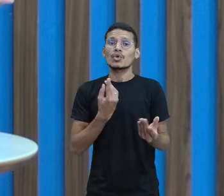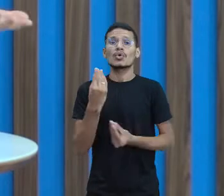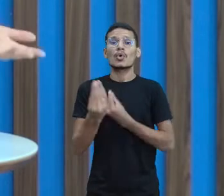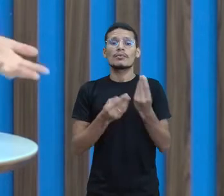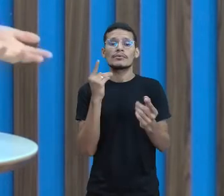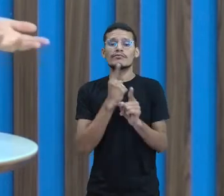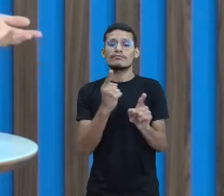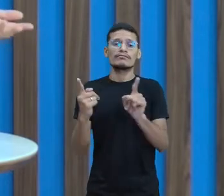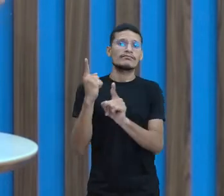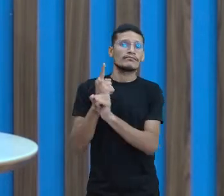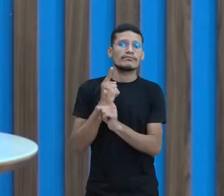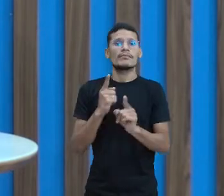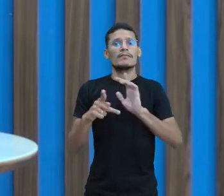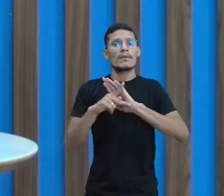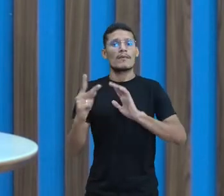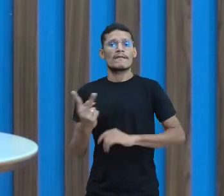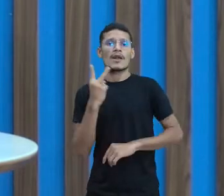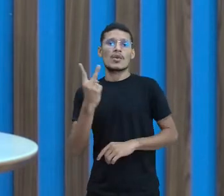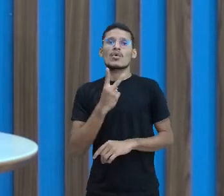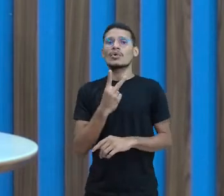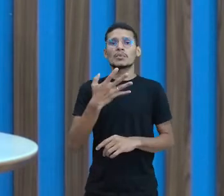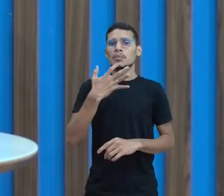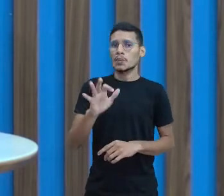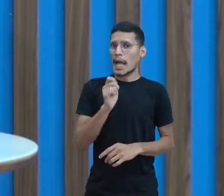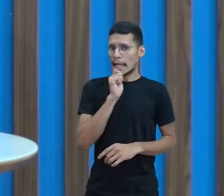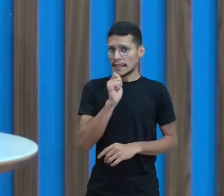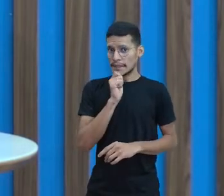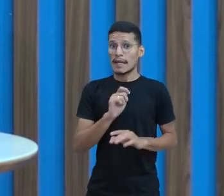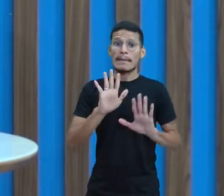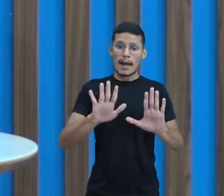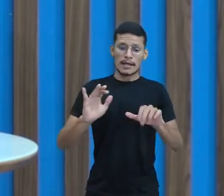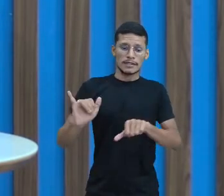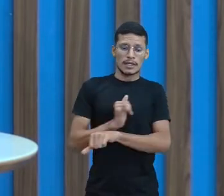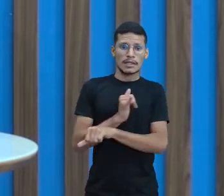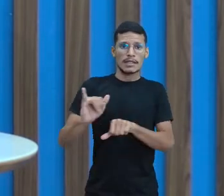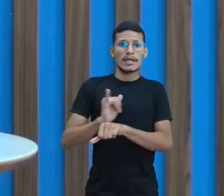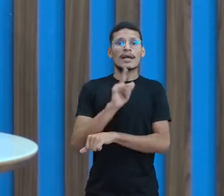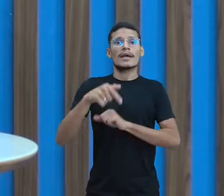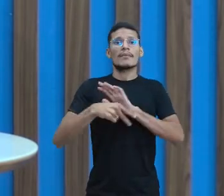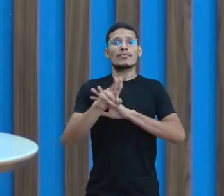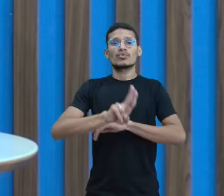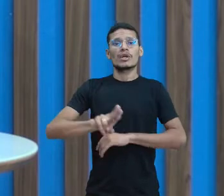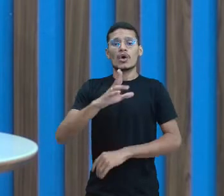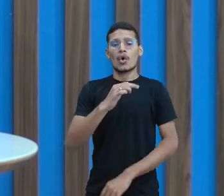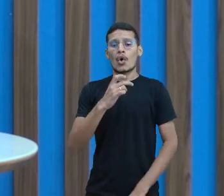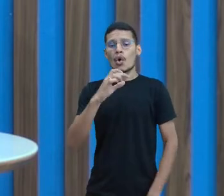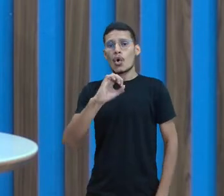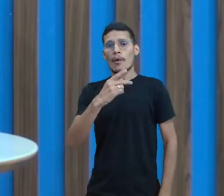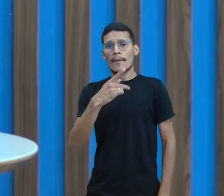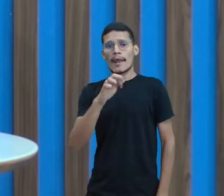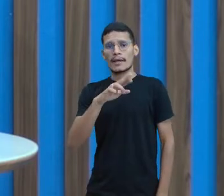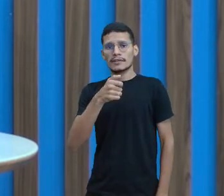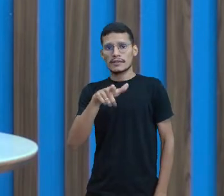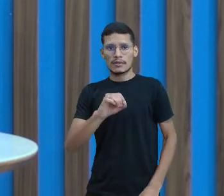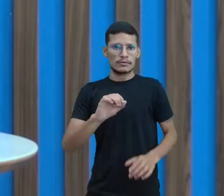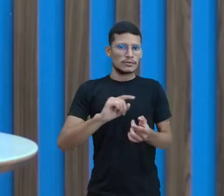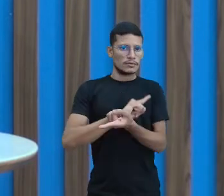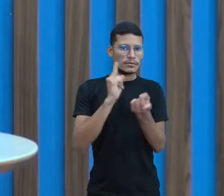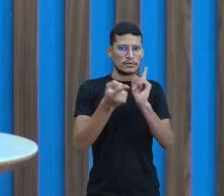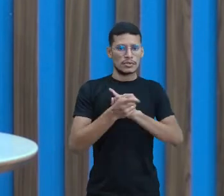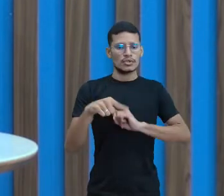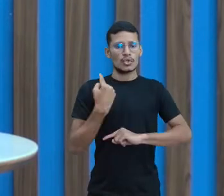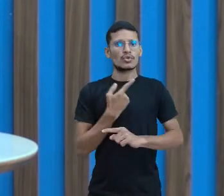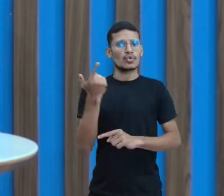descobrir um valor desconhecido. E a gente verificou aqui que a estratégia é utilizar a operação inversa para que a gente consiga deixar uma das